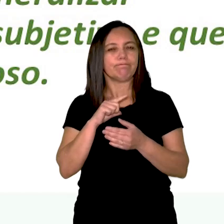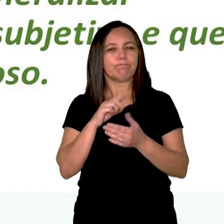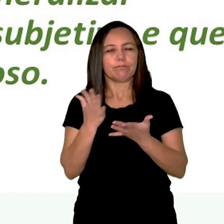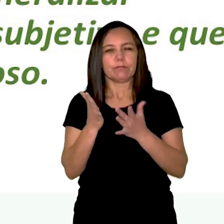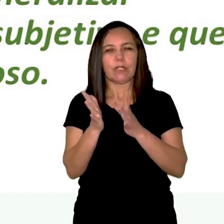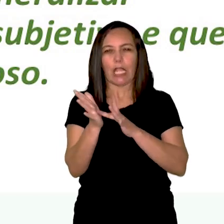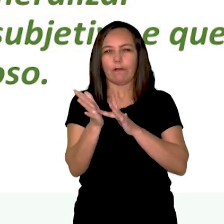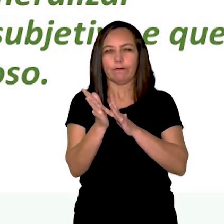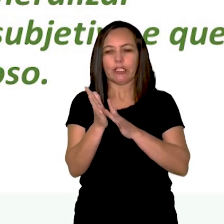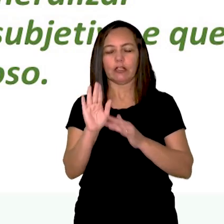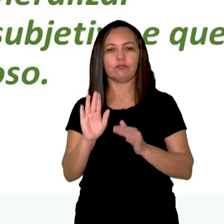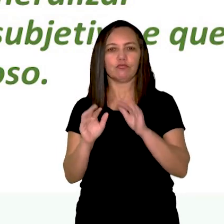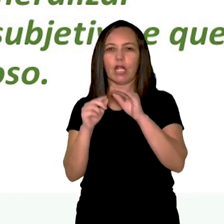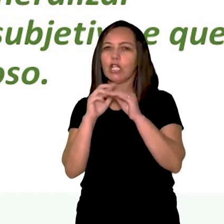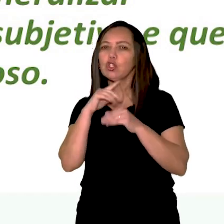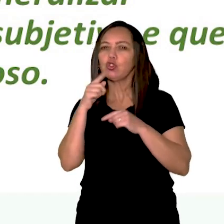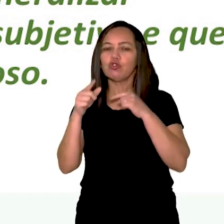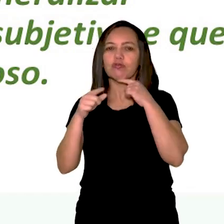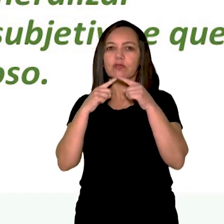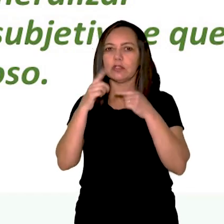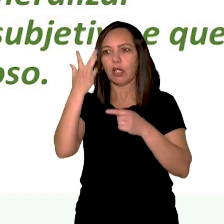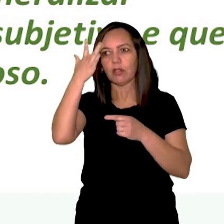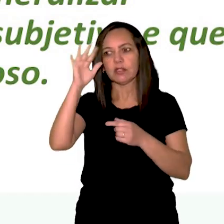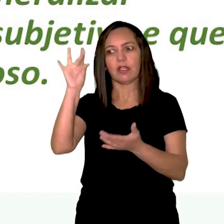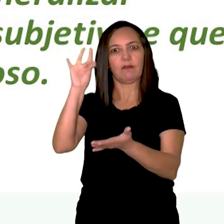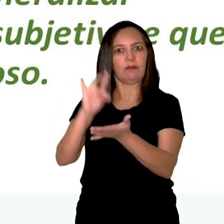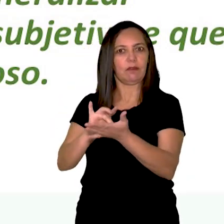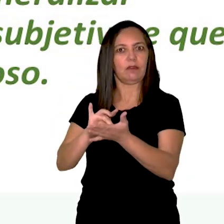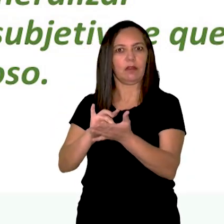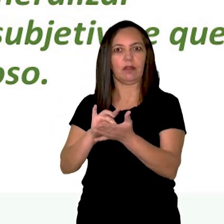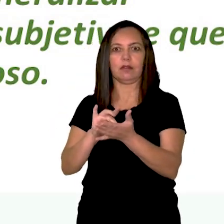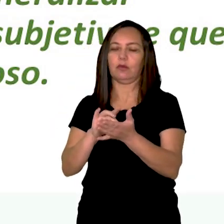sabe se realmente é verdadeiro ou não.